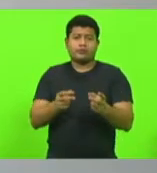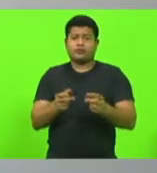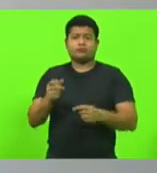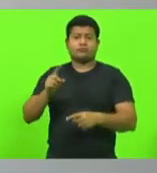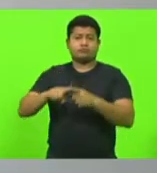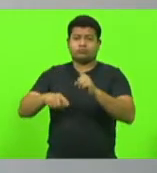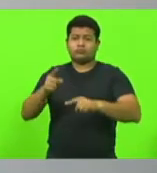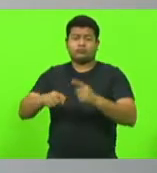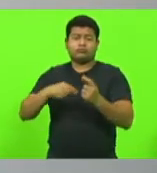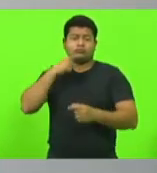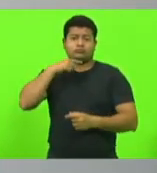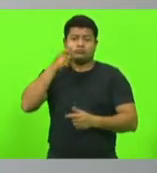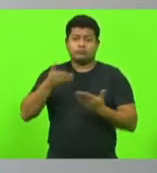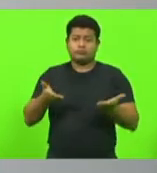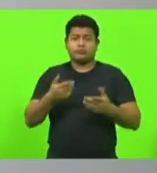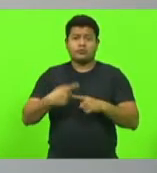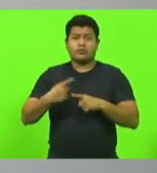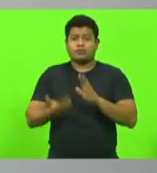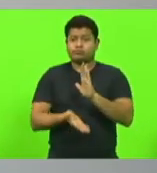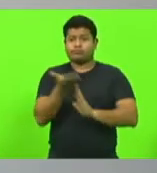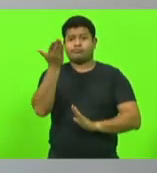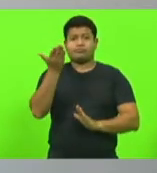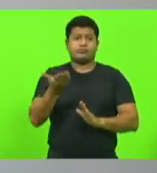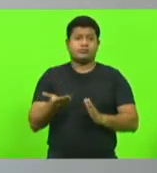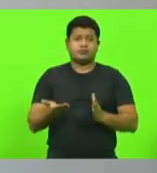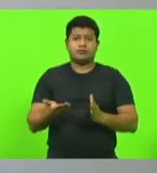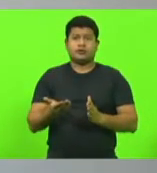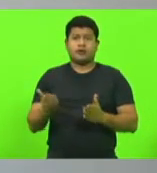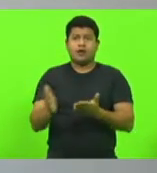valor e prejudica uma grande gama. Uns